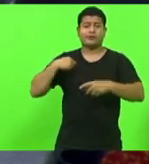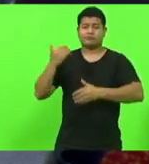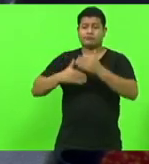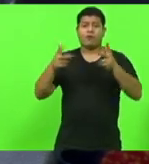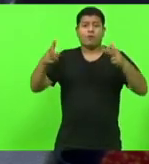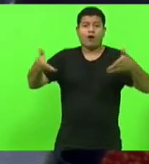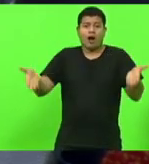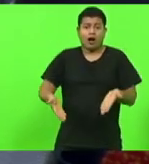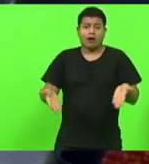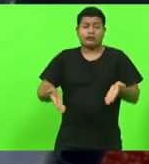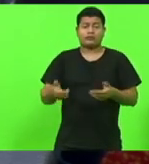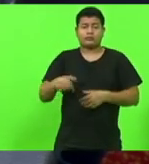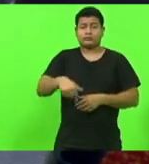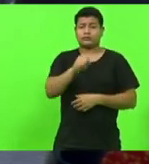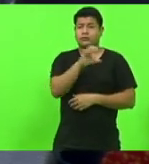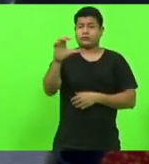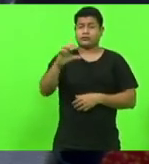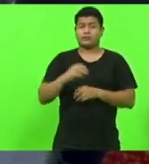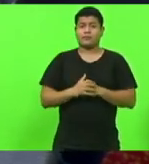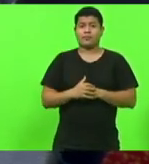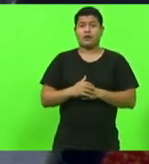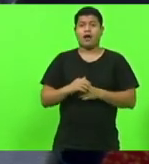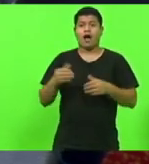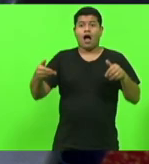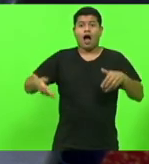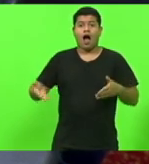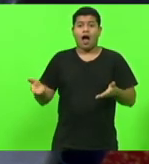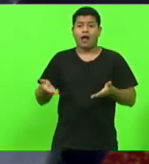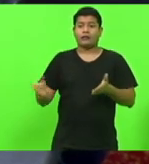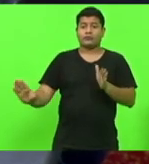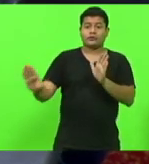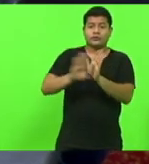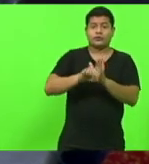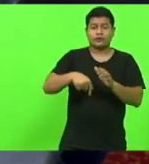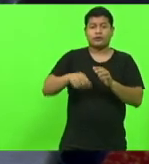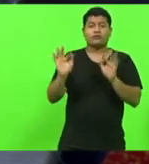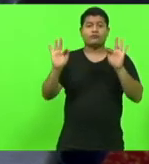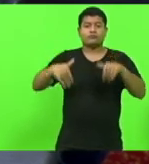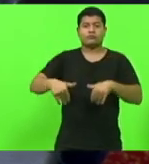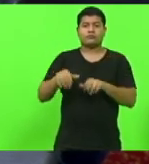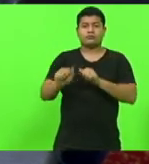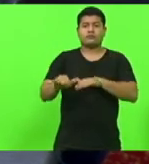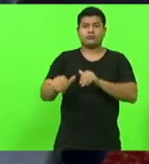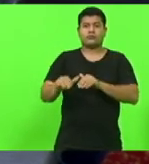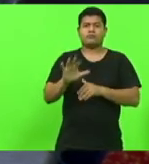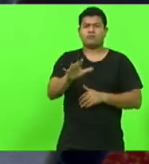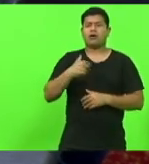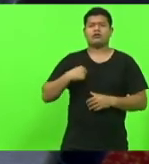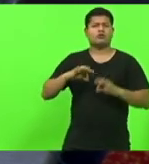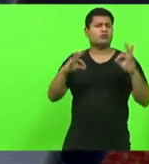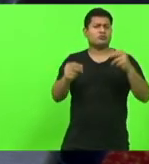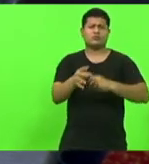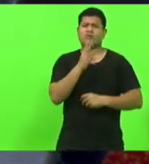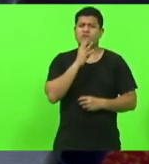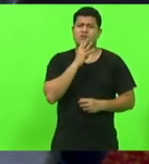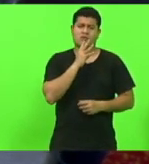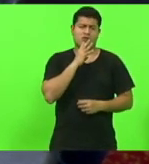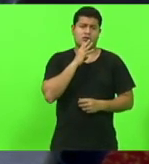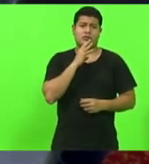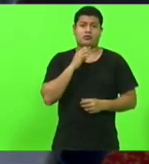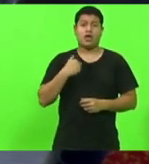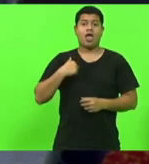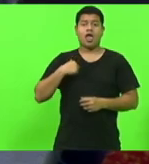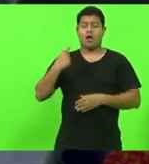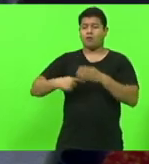Casa em final de setembro, mas ela é de conhecimento nosso, não meu apenas, que sou membro da Comissão de Segurança